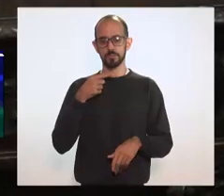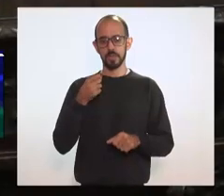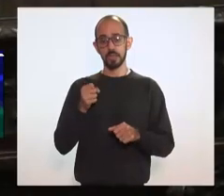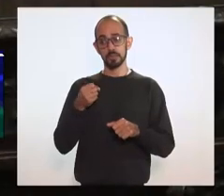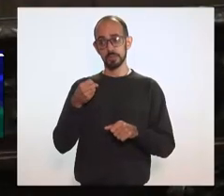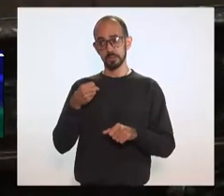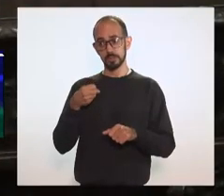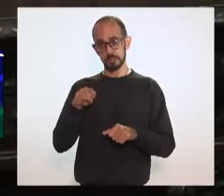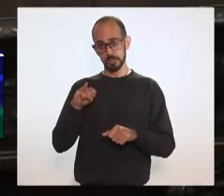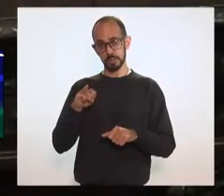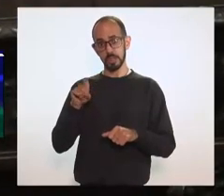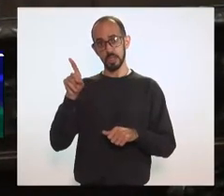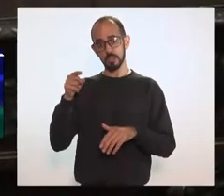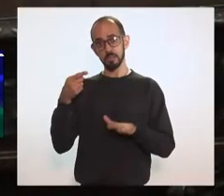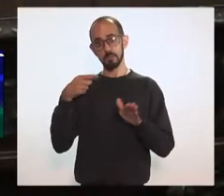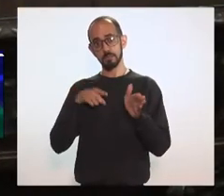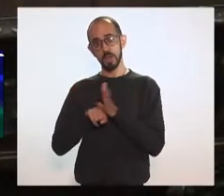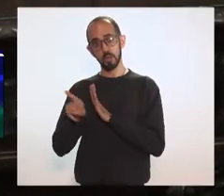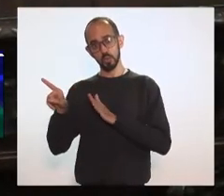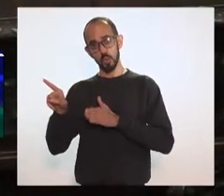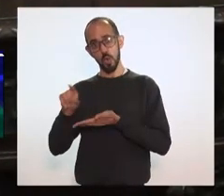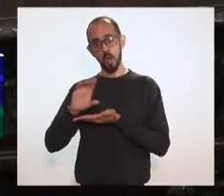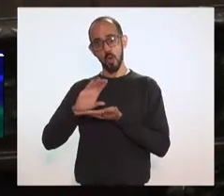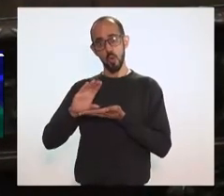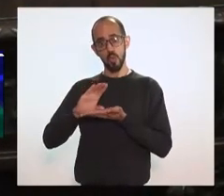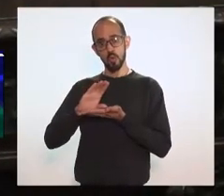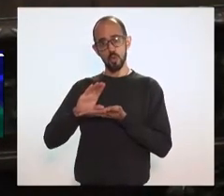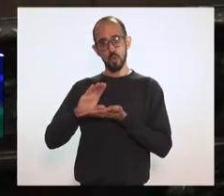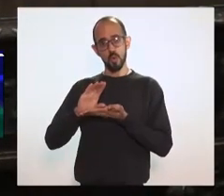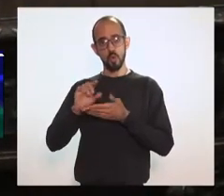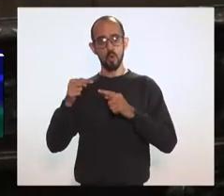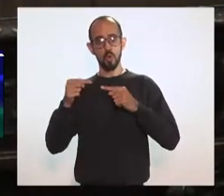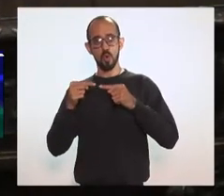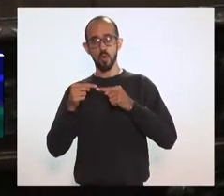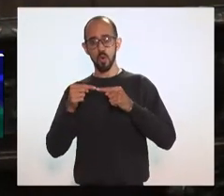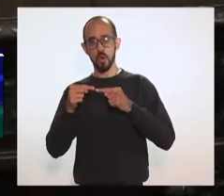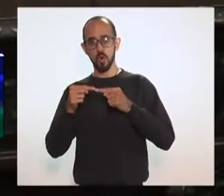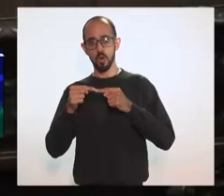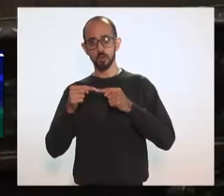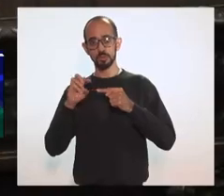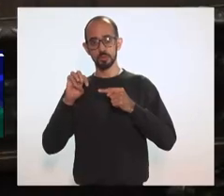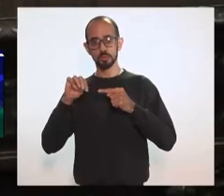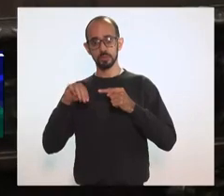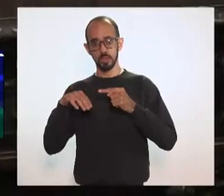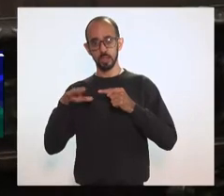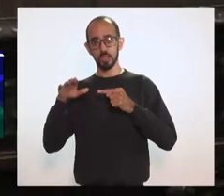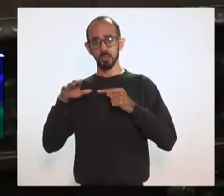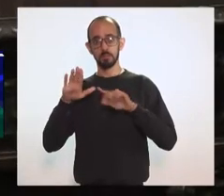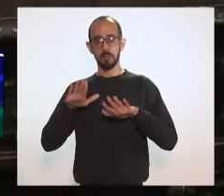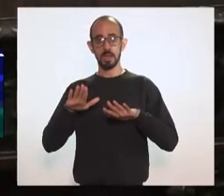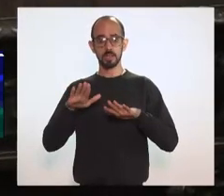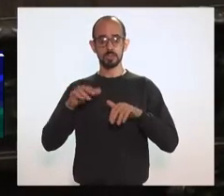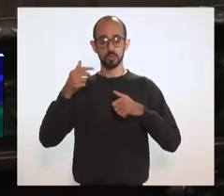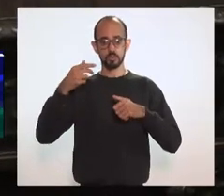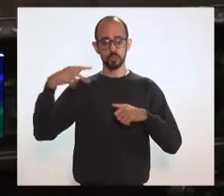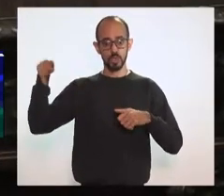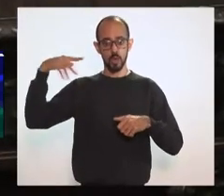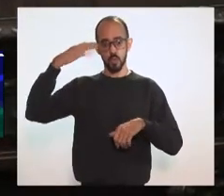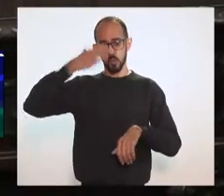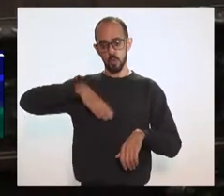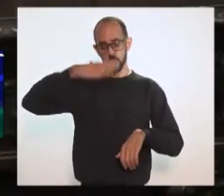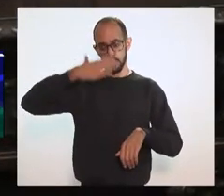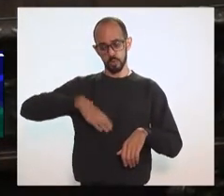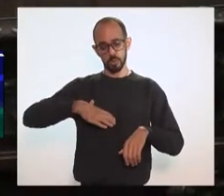Questionou a constitucionalidade da matéria, alegando vício de iniciativa. Mas a sua posição, a posição do governo